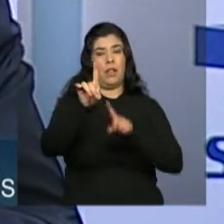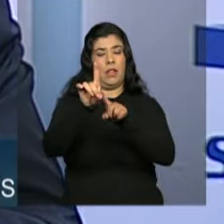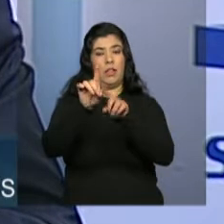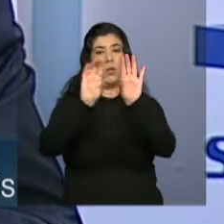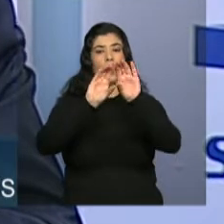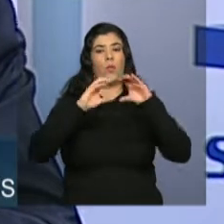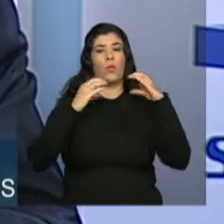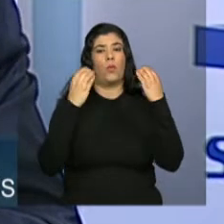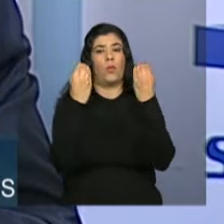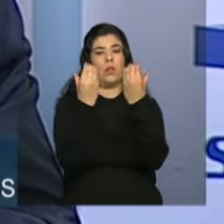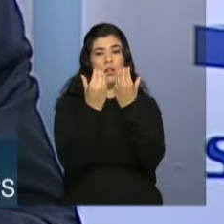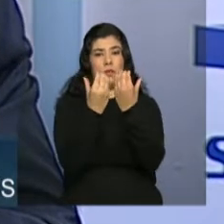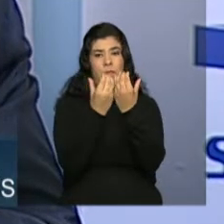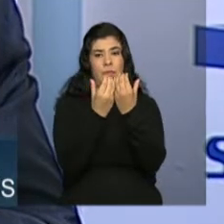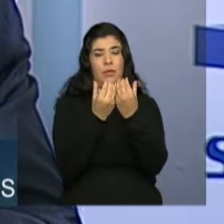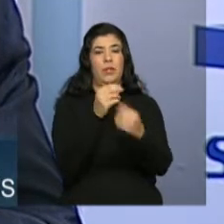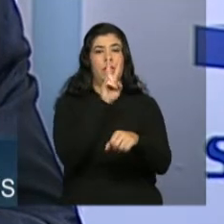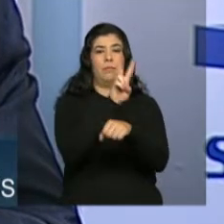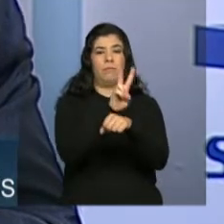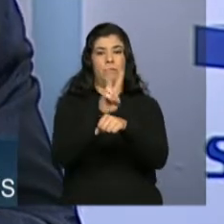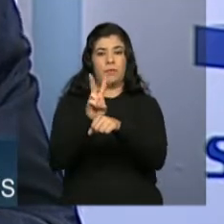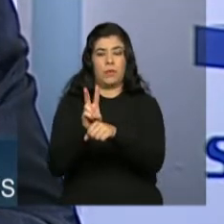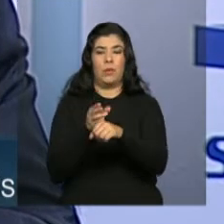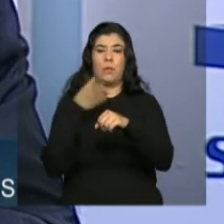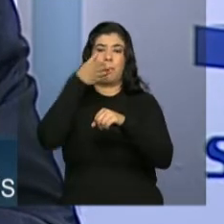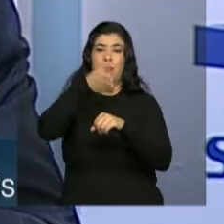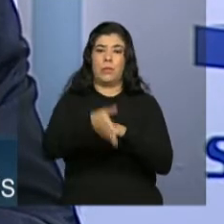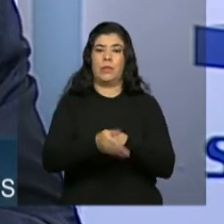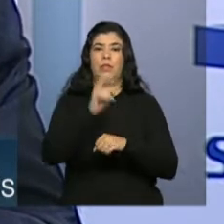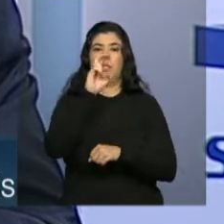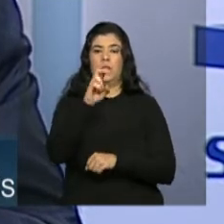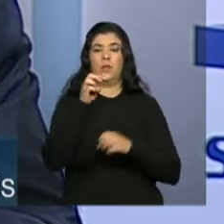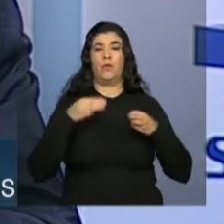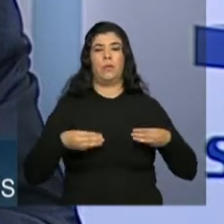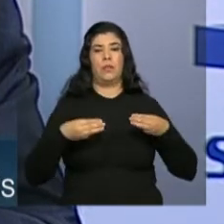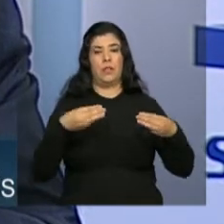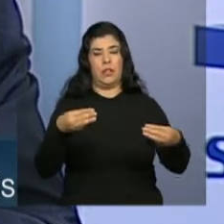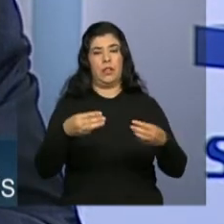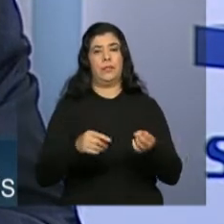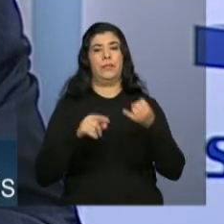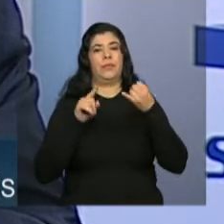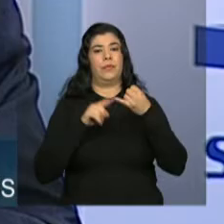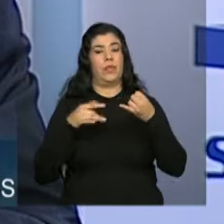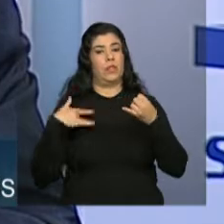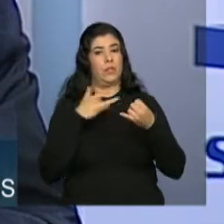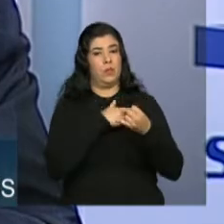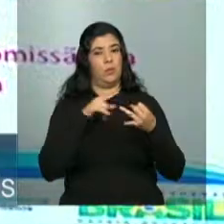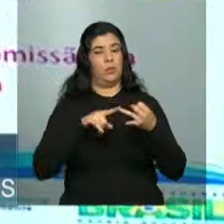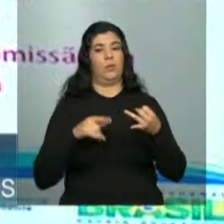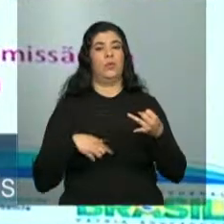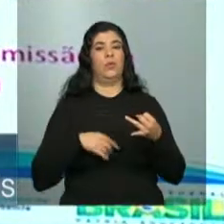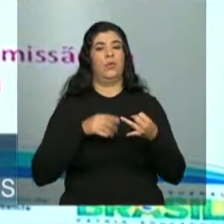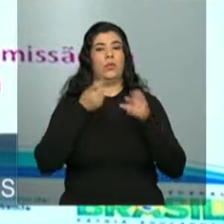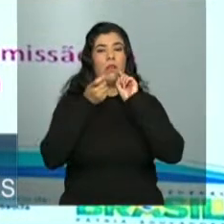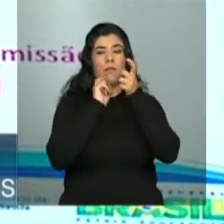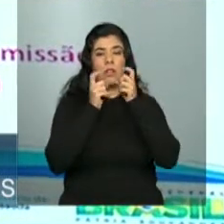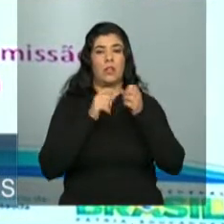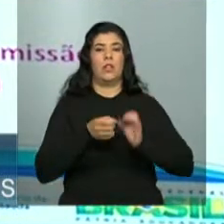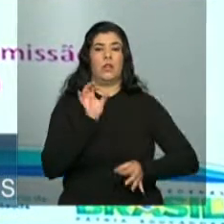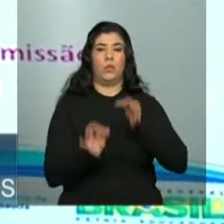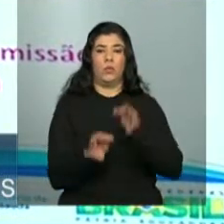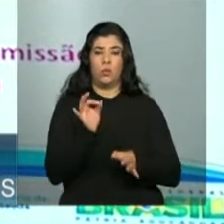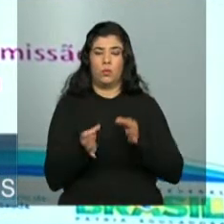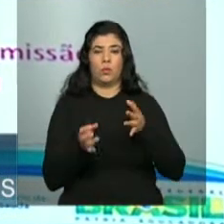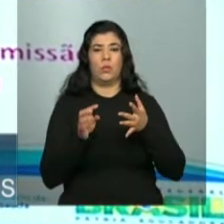câmera né de regulação que participam cinco Ministérios não é o ministério da saúde o ministério da fazenda o Ministério da Justiça